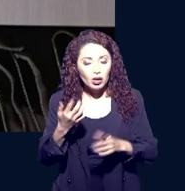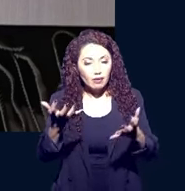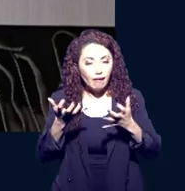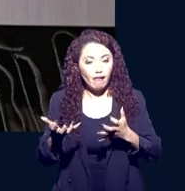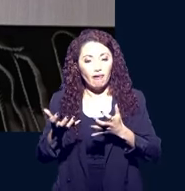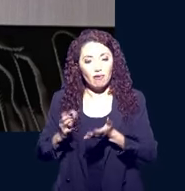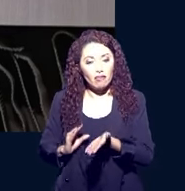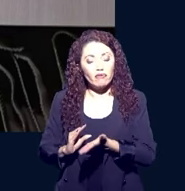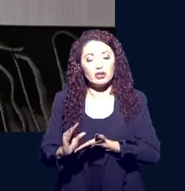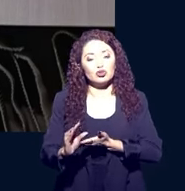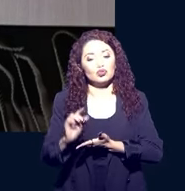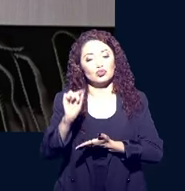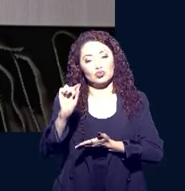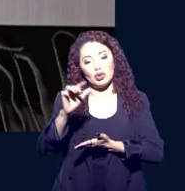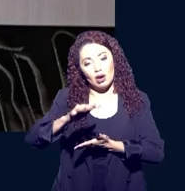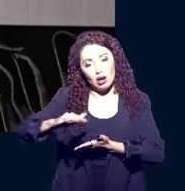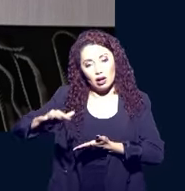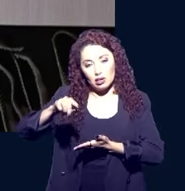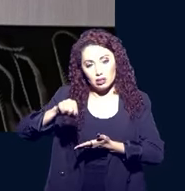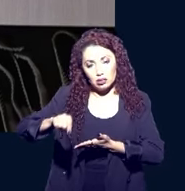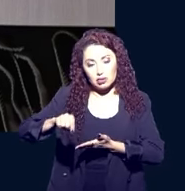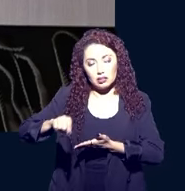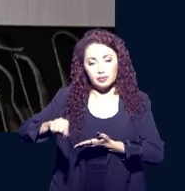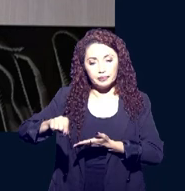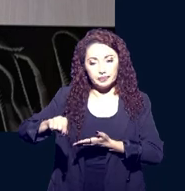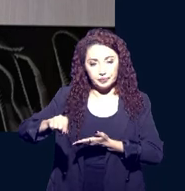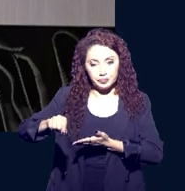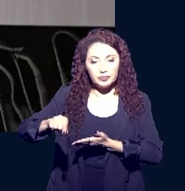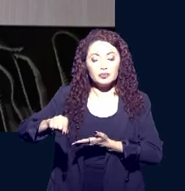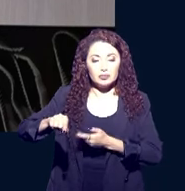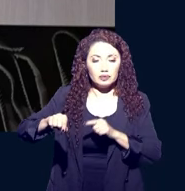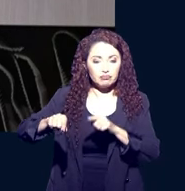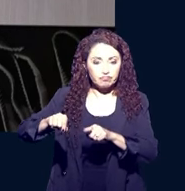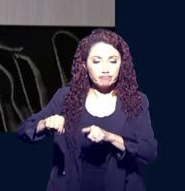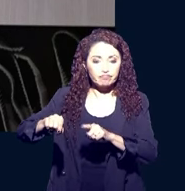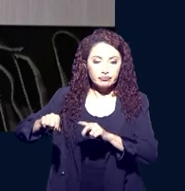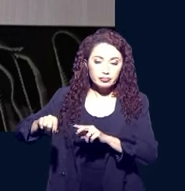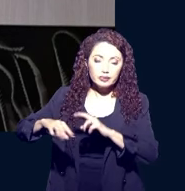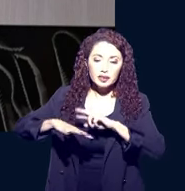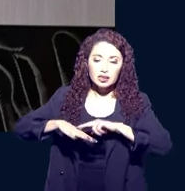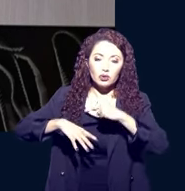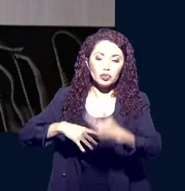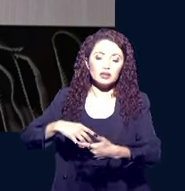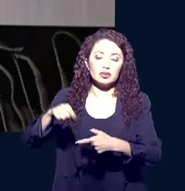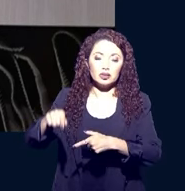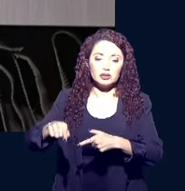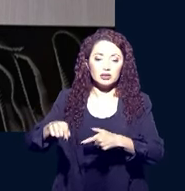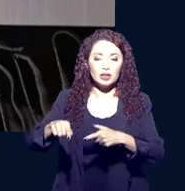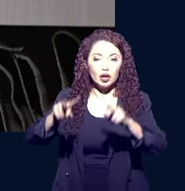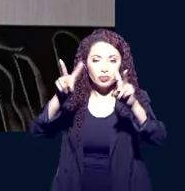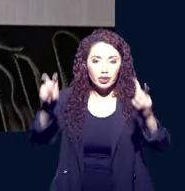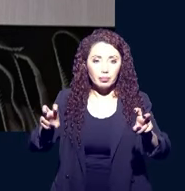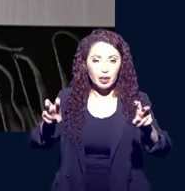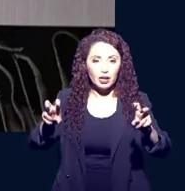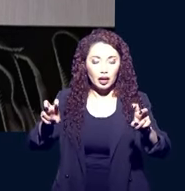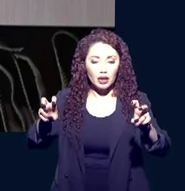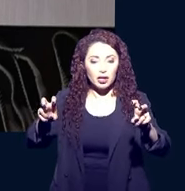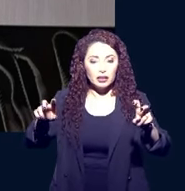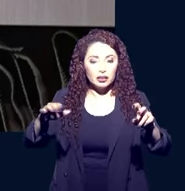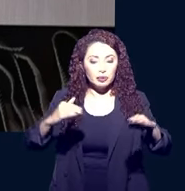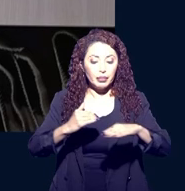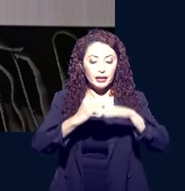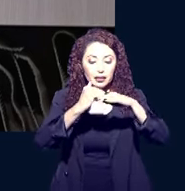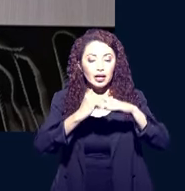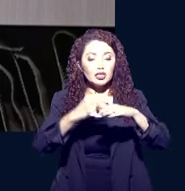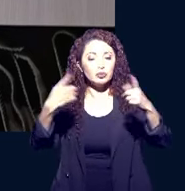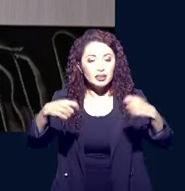áreas que reflexamente cutem sobre eficiência que é a questão da paridade ter mais